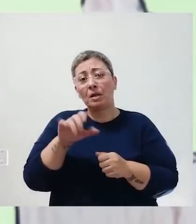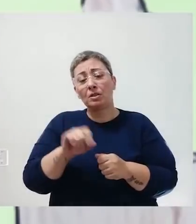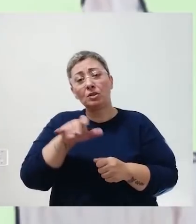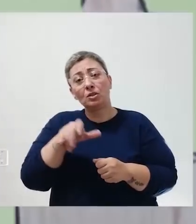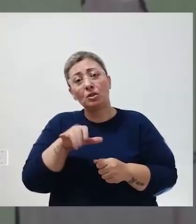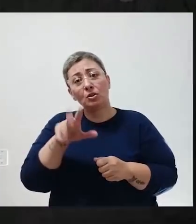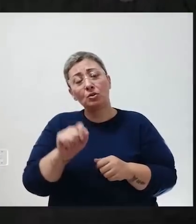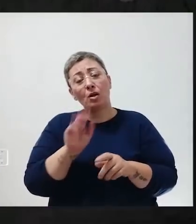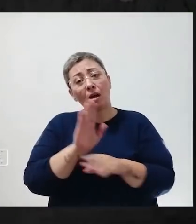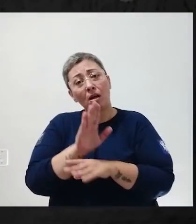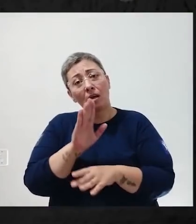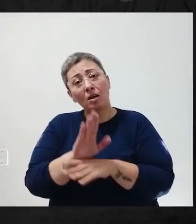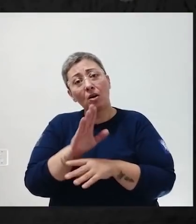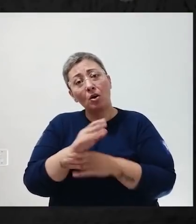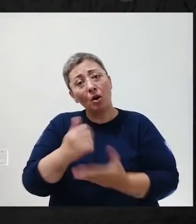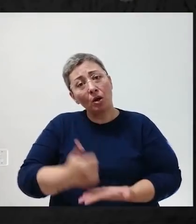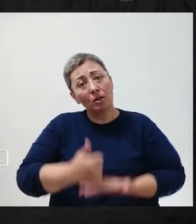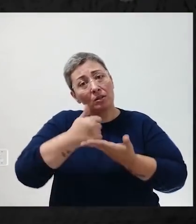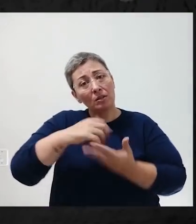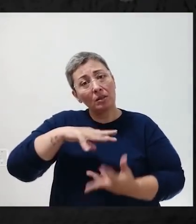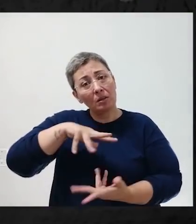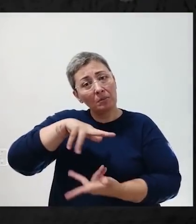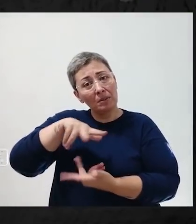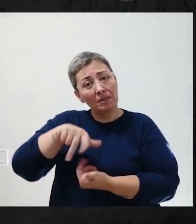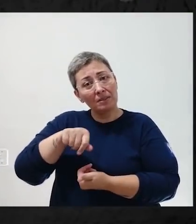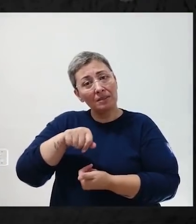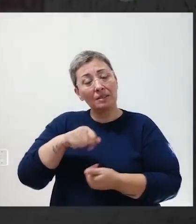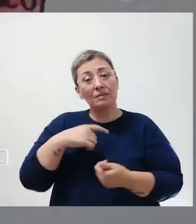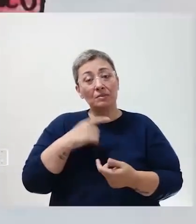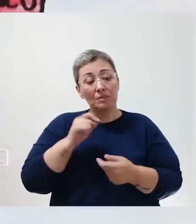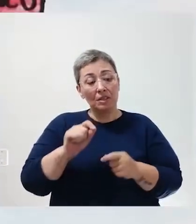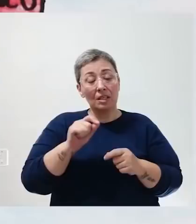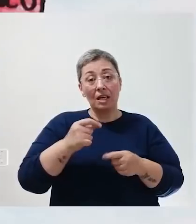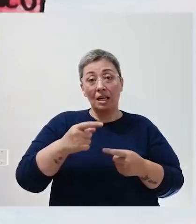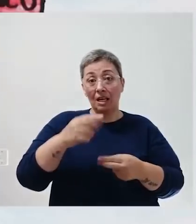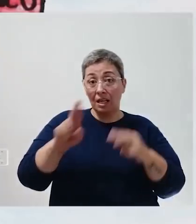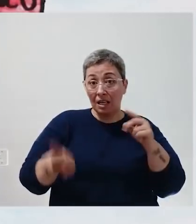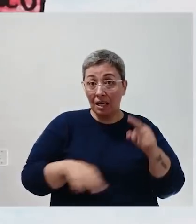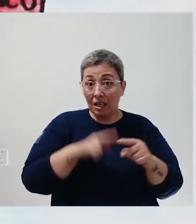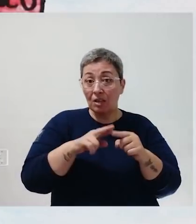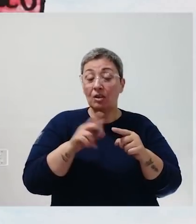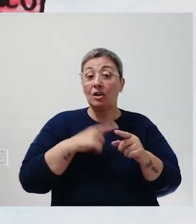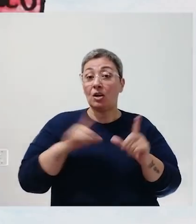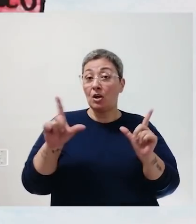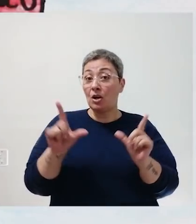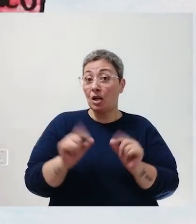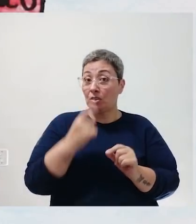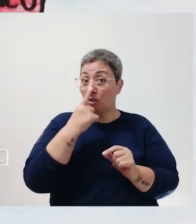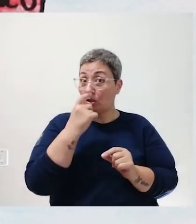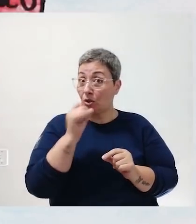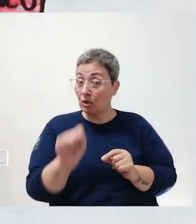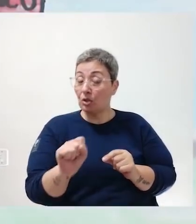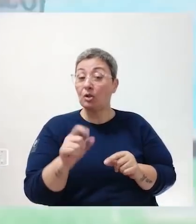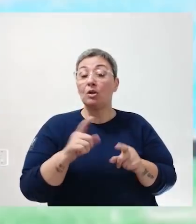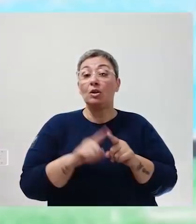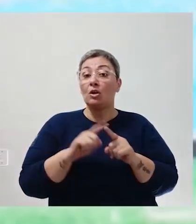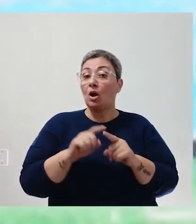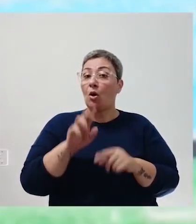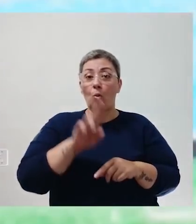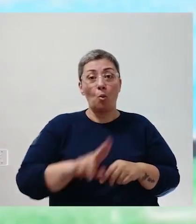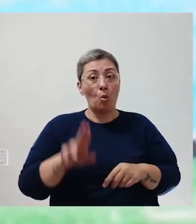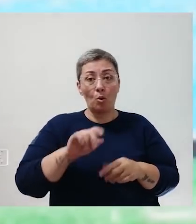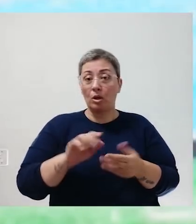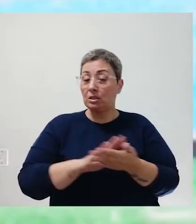Pedro e Júlia, ajudando a salvar o planeta, reciclando e reduzindo o lixo,